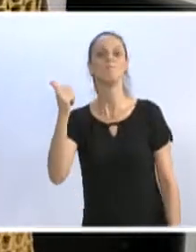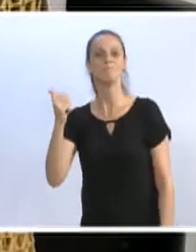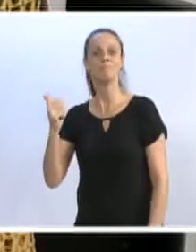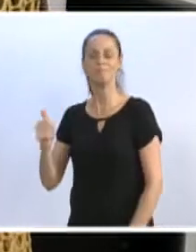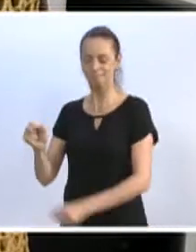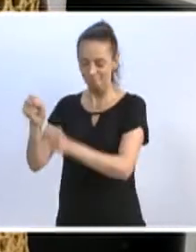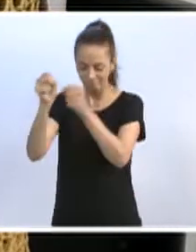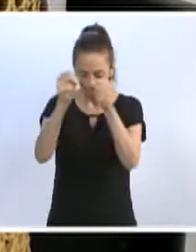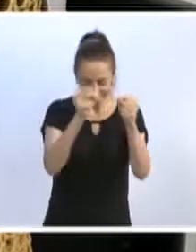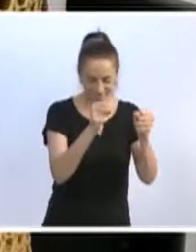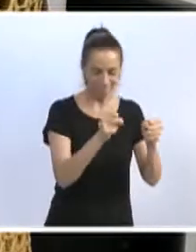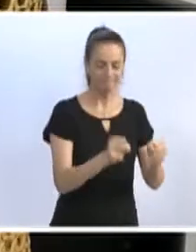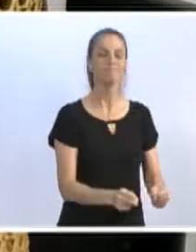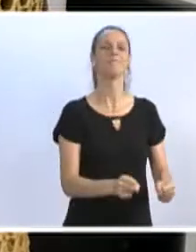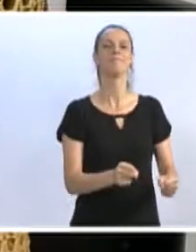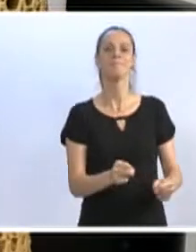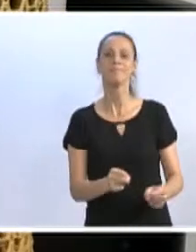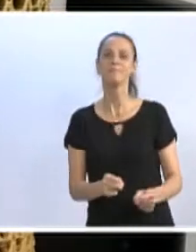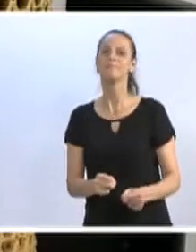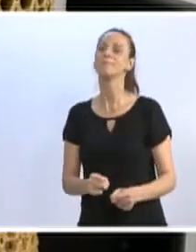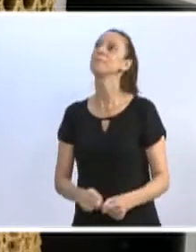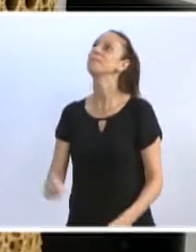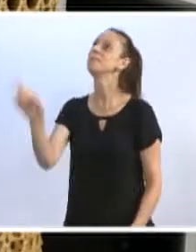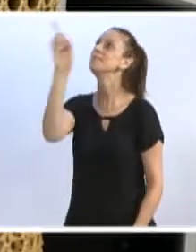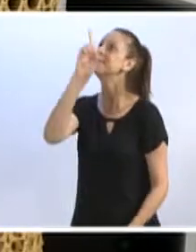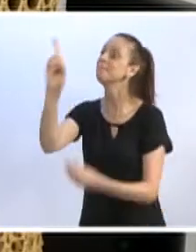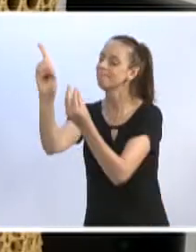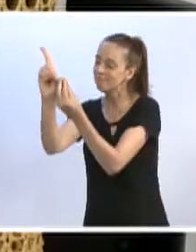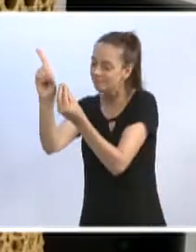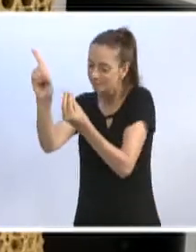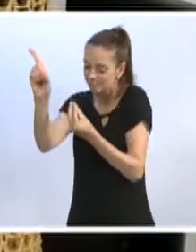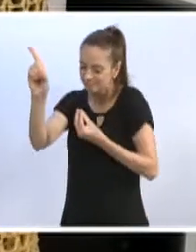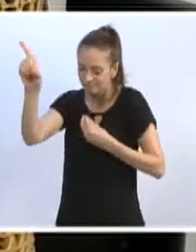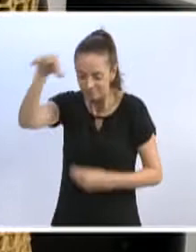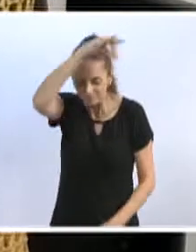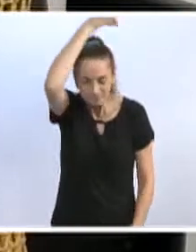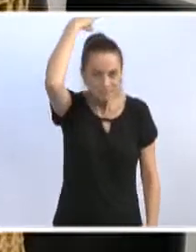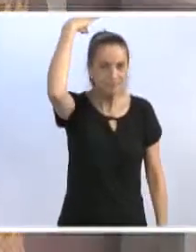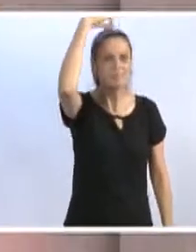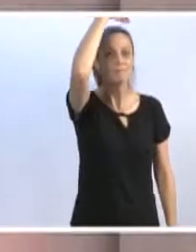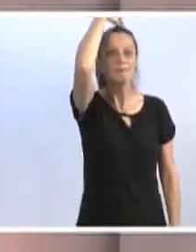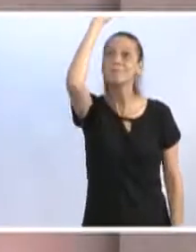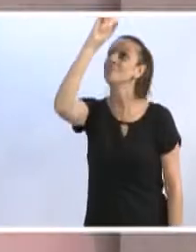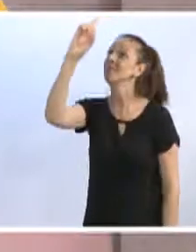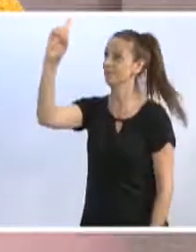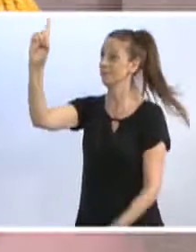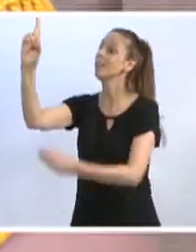sabedoria e poder, ó, dá-me de beber